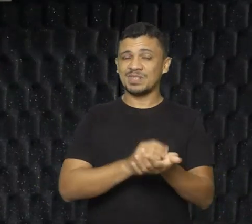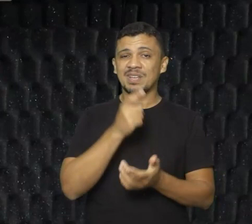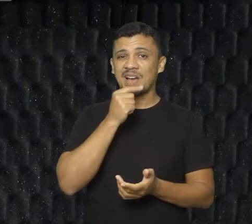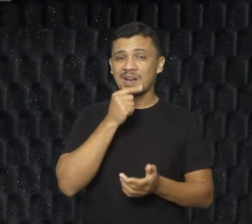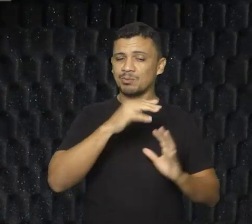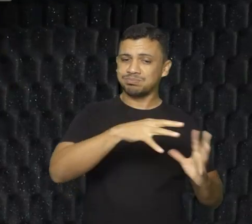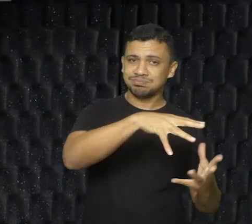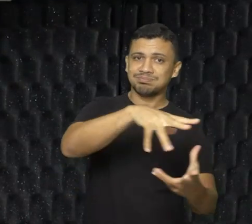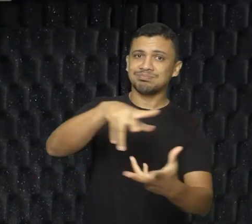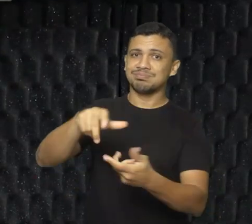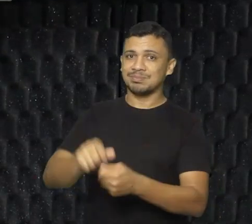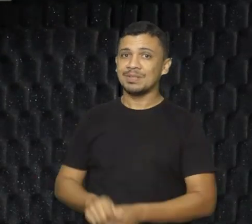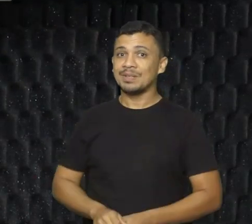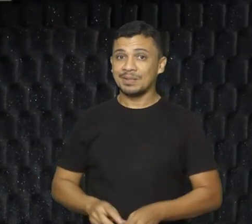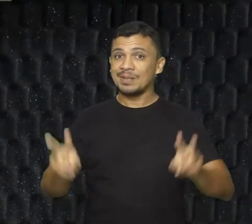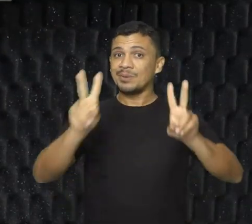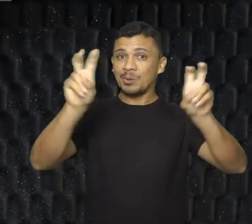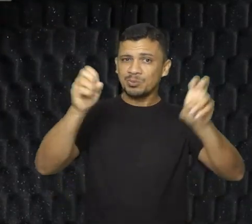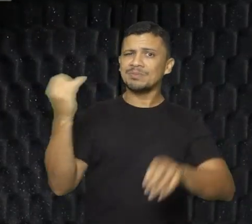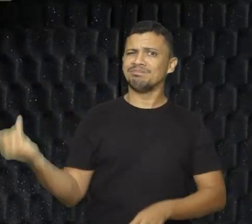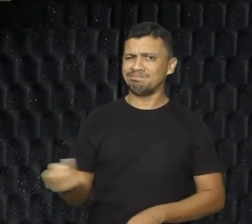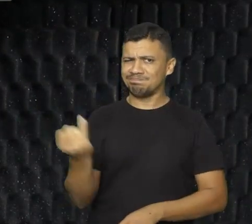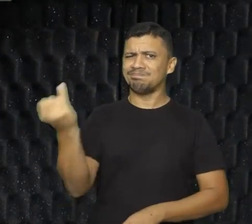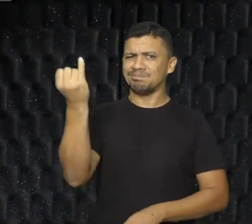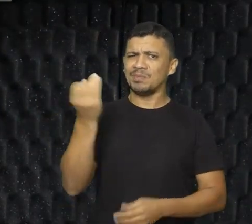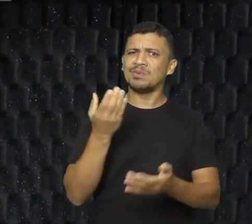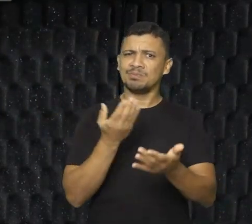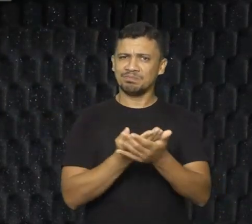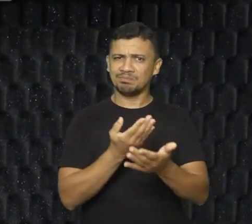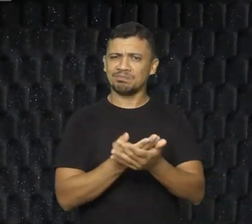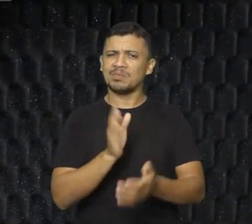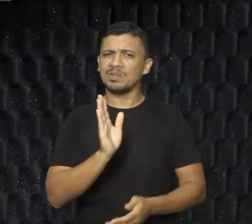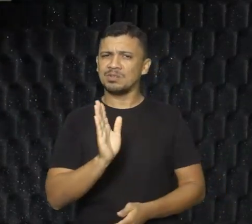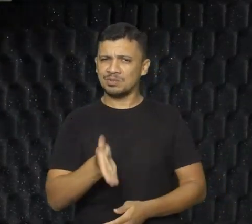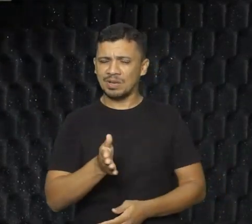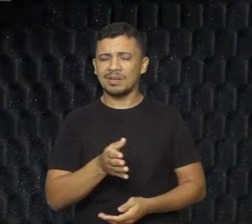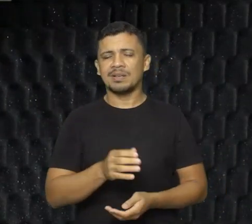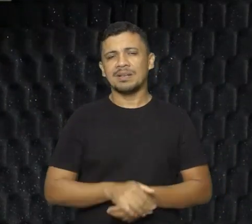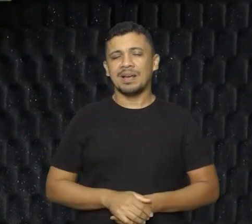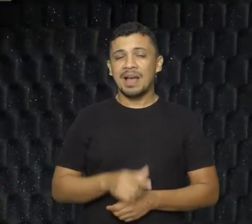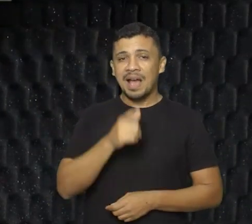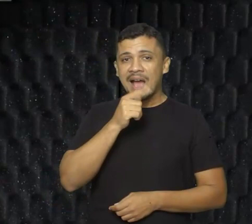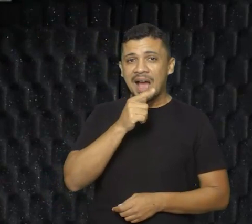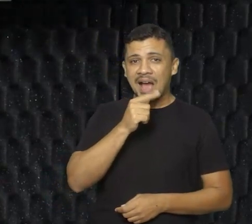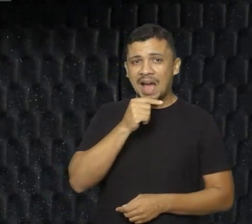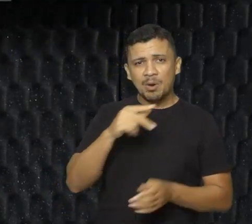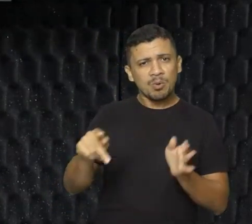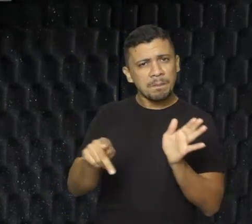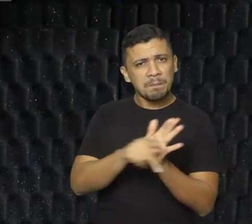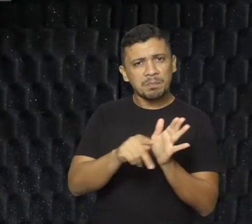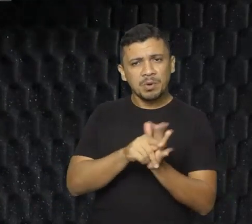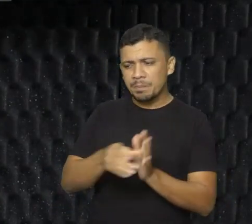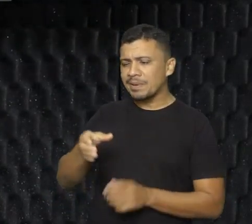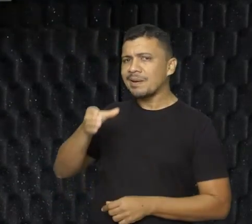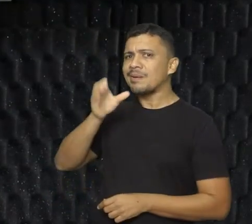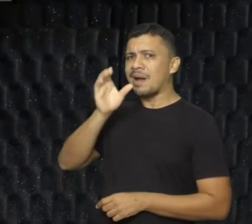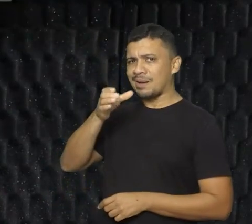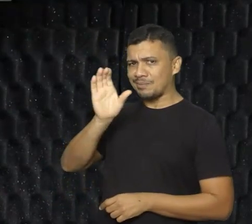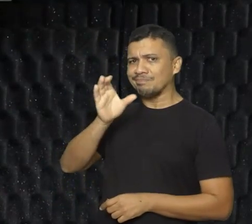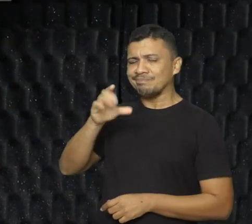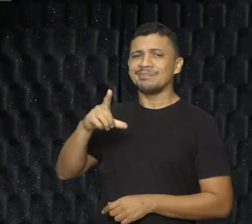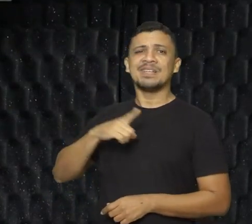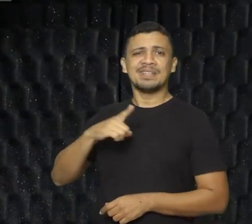extremamente necessário, você estudou e viu a aula e sabe que a água doce do planeta sofre aí uma